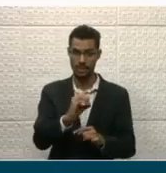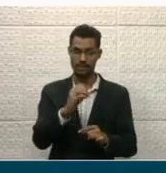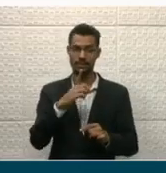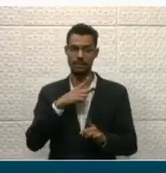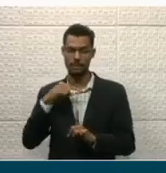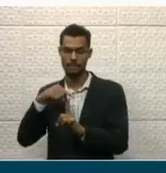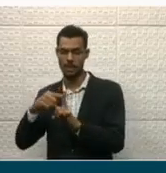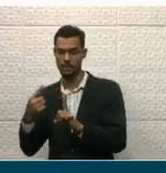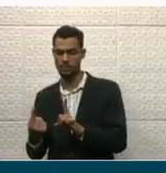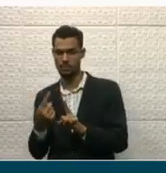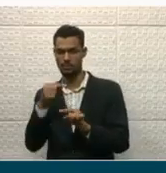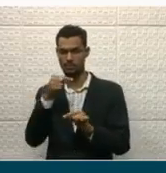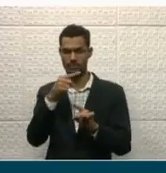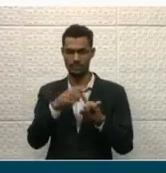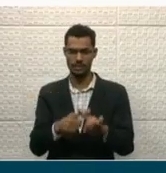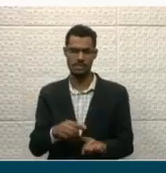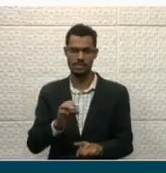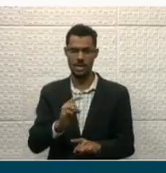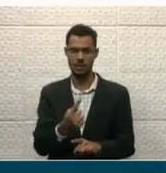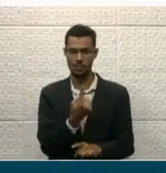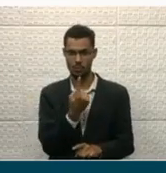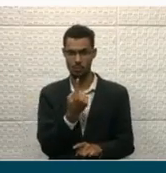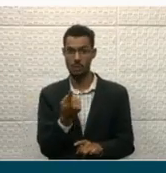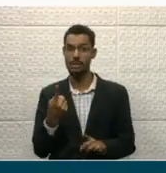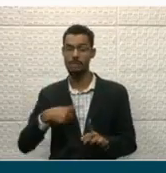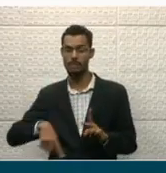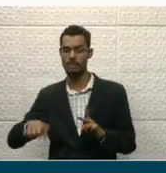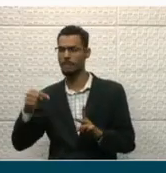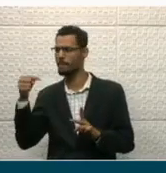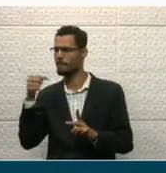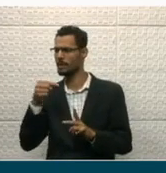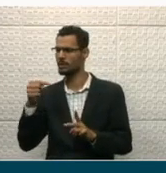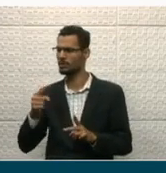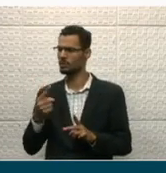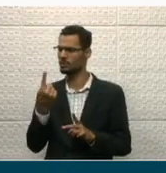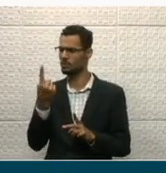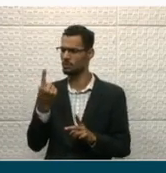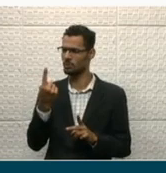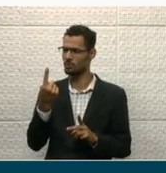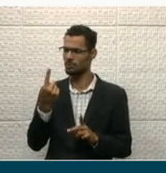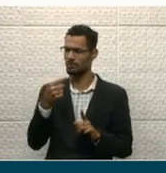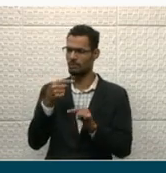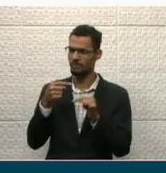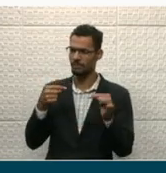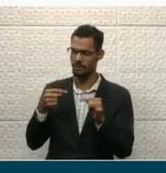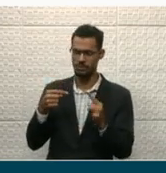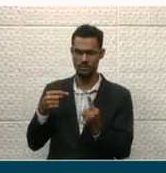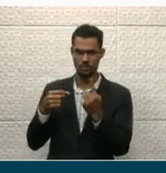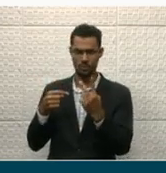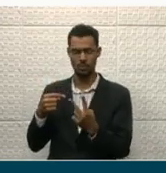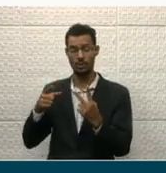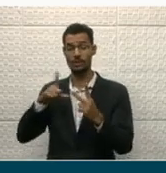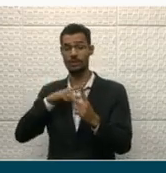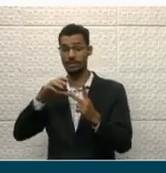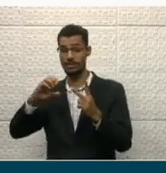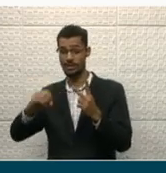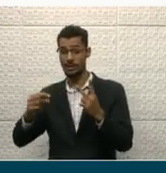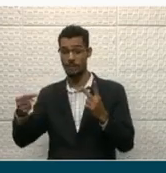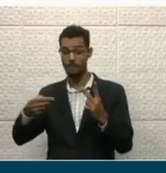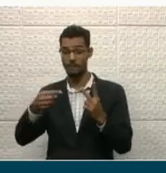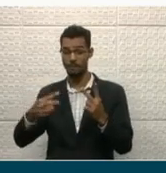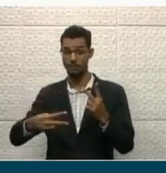1 vezes 0, 1. E o vetor 1 menos 2, como 1 vezes 1, 0, mais menos